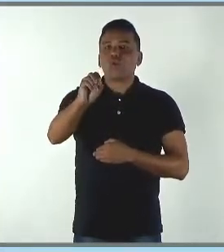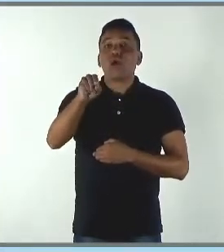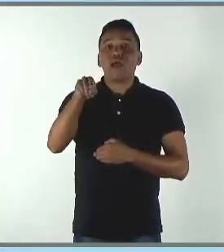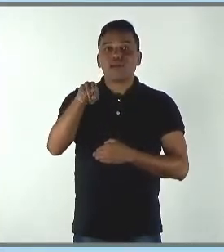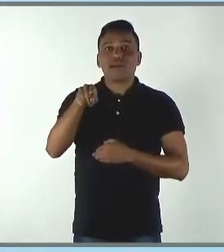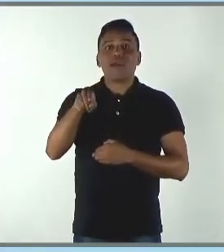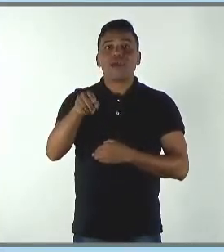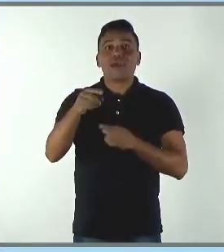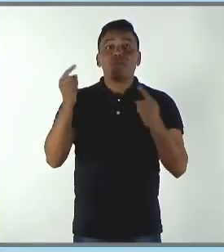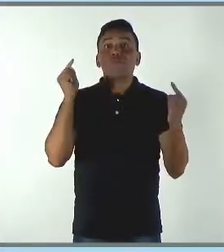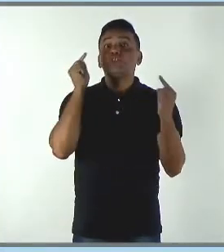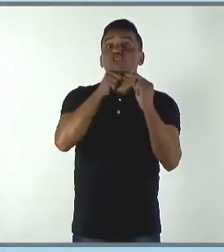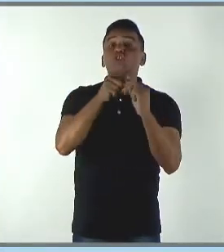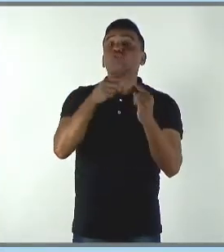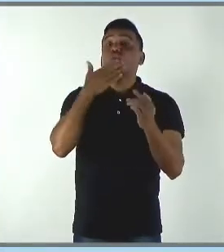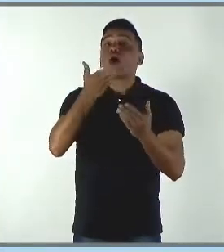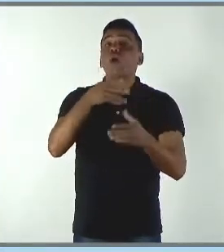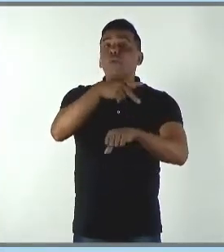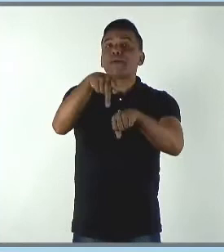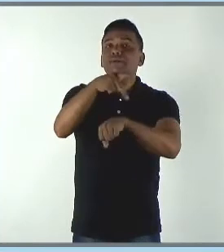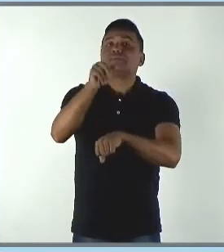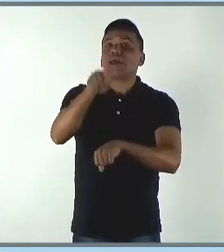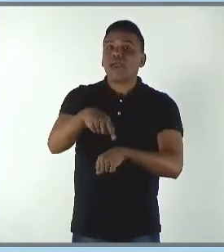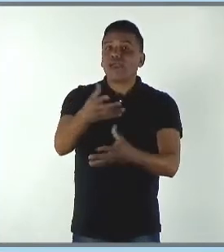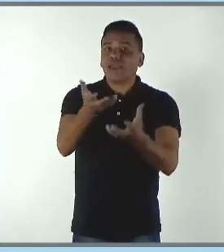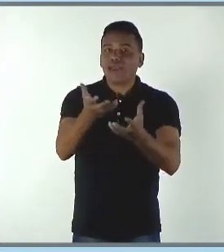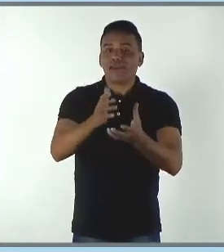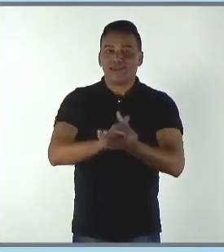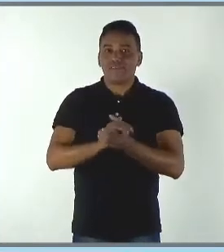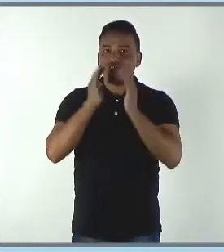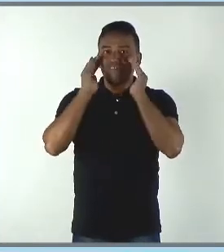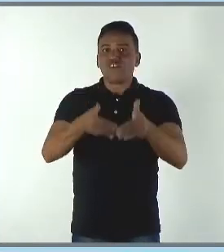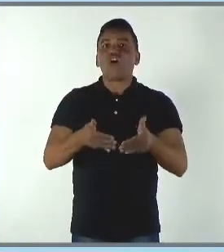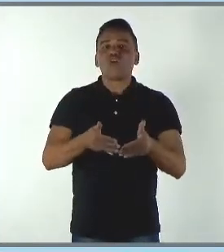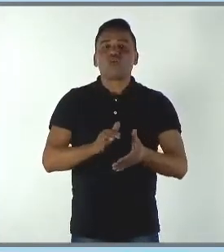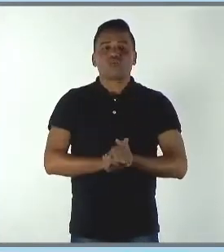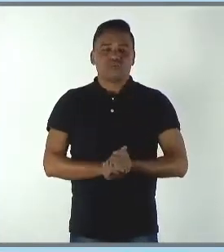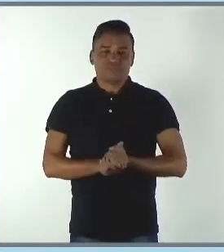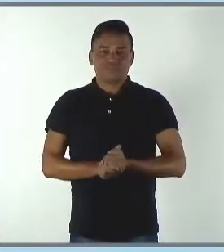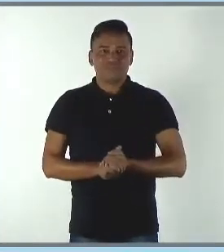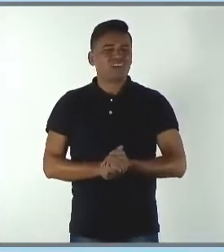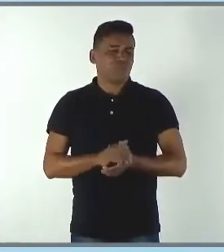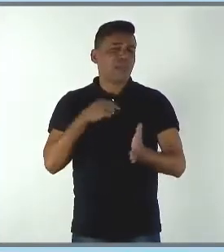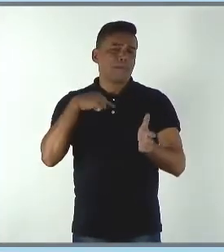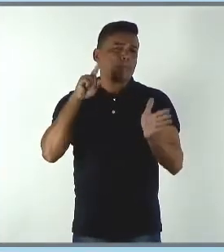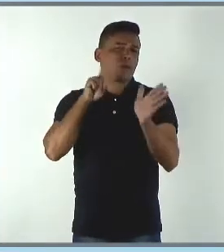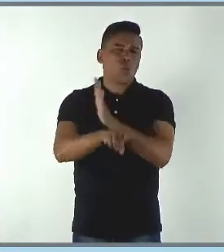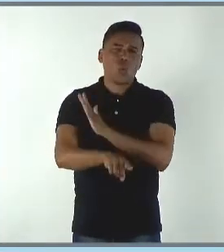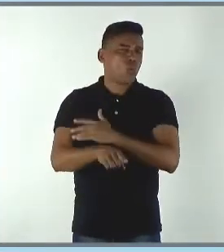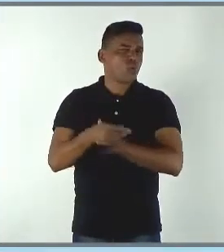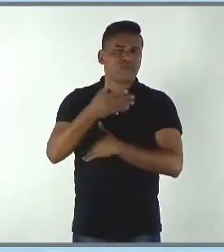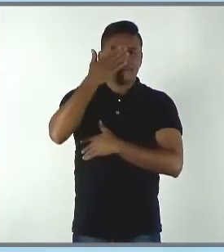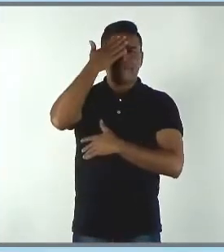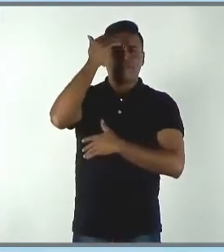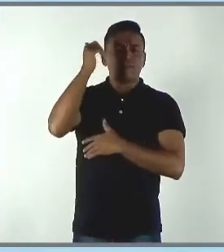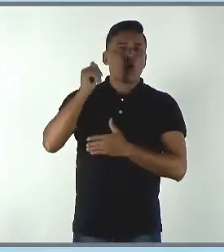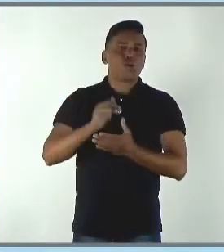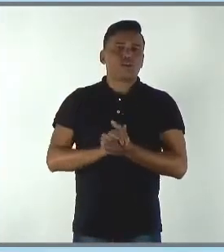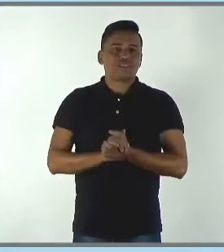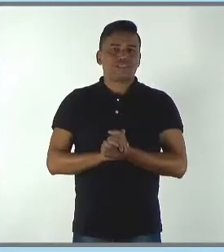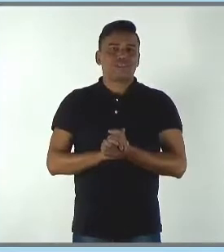sobre o que é esse país. E que país, usando uma pergunta retórica já bem conhecida, né? Que país é esse que a